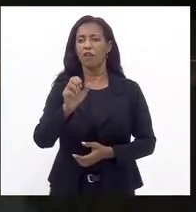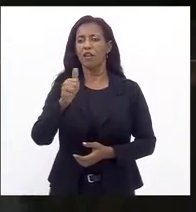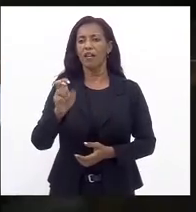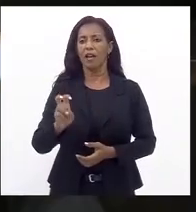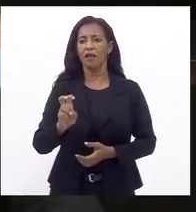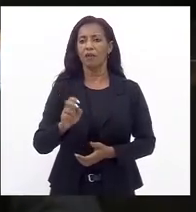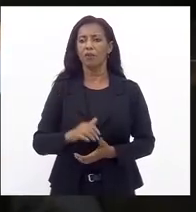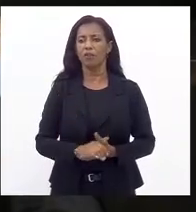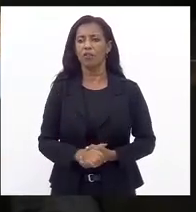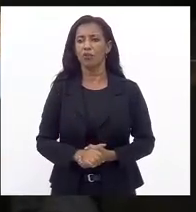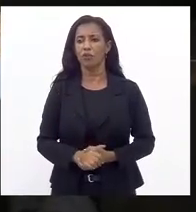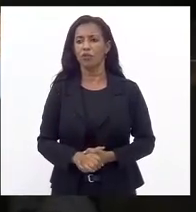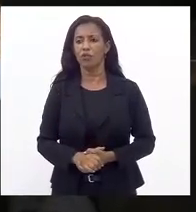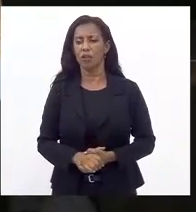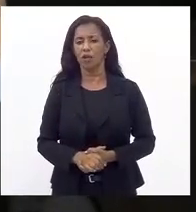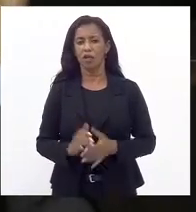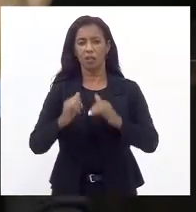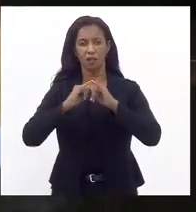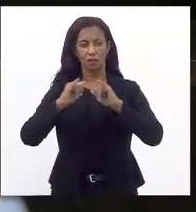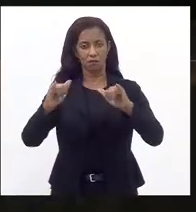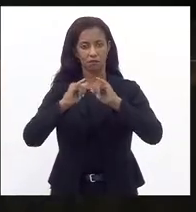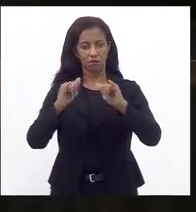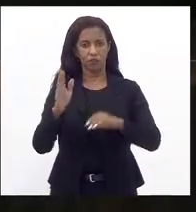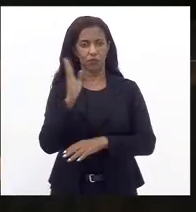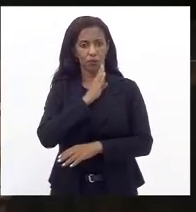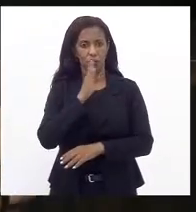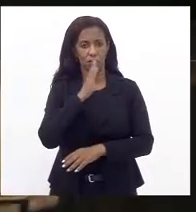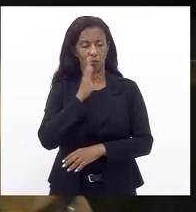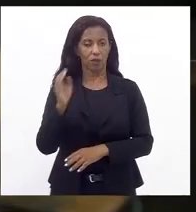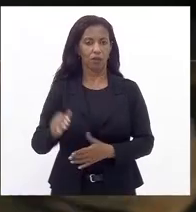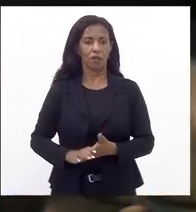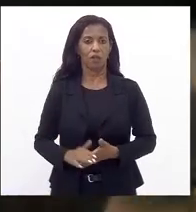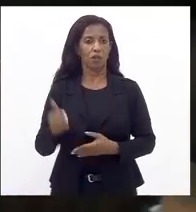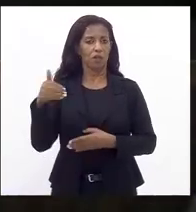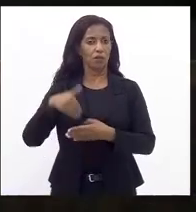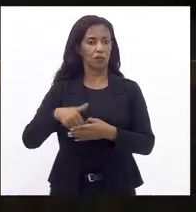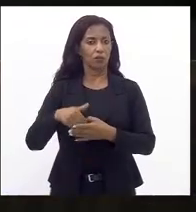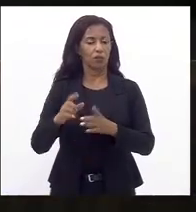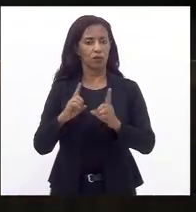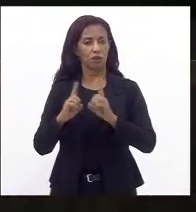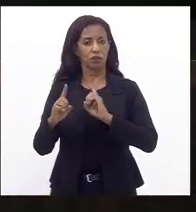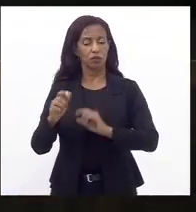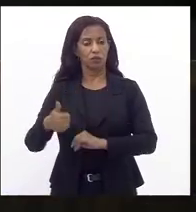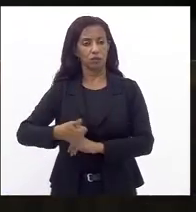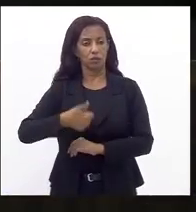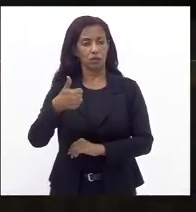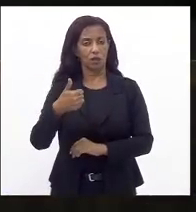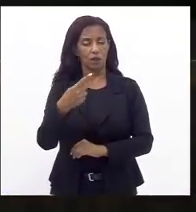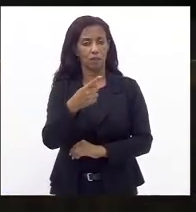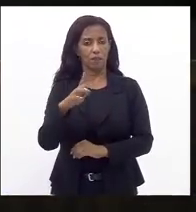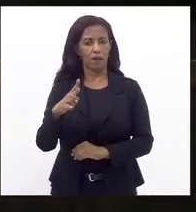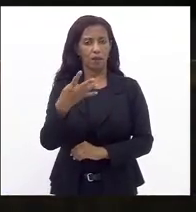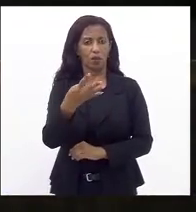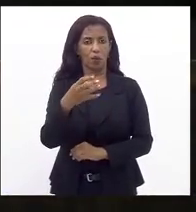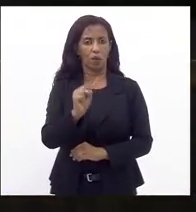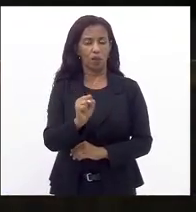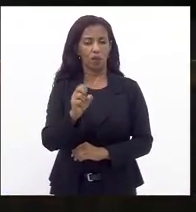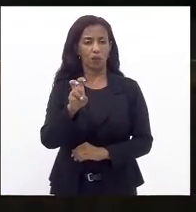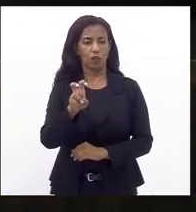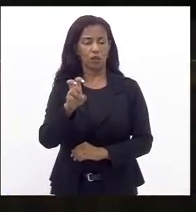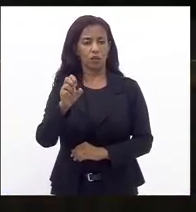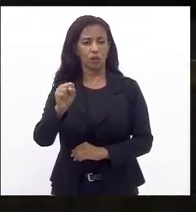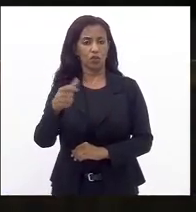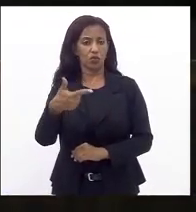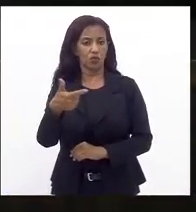de outubro de dois mil e vinte e um anúncio em regime de urgência em votação de concessão única projeto de lei 48 e